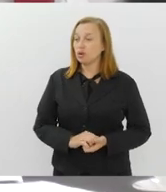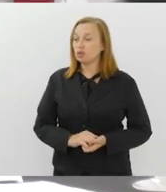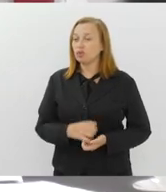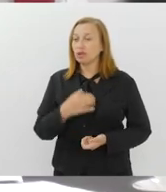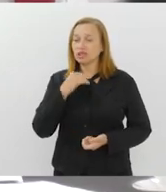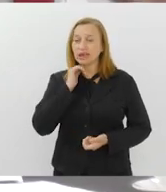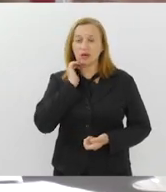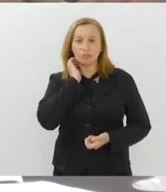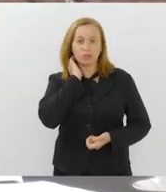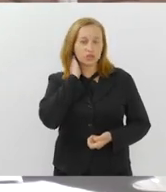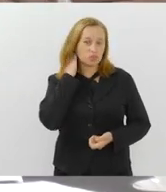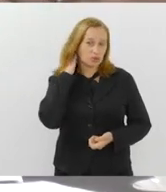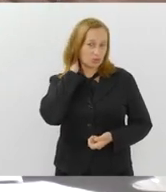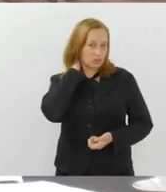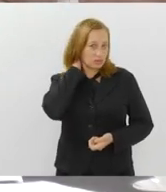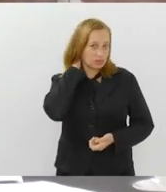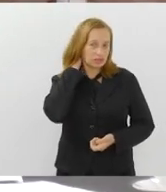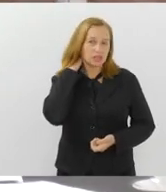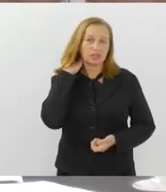O senhor tem 7 minutos, por favor.